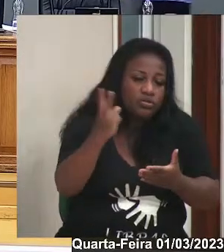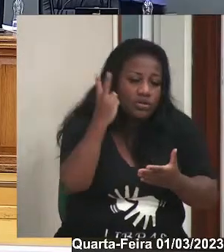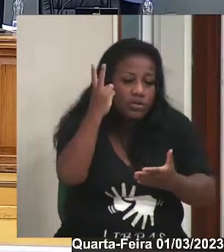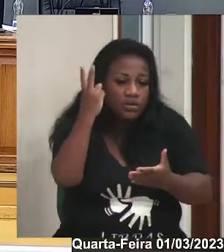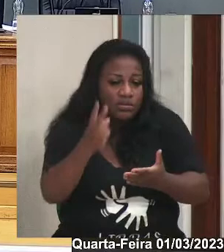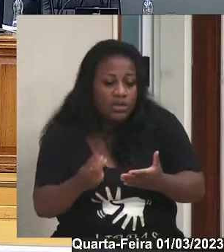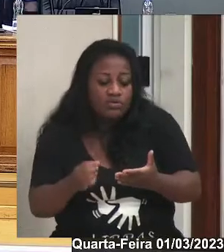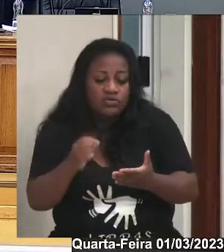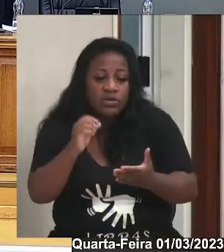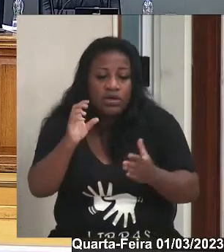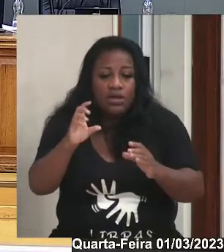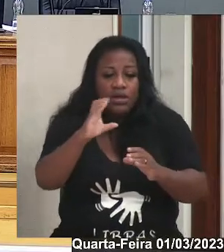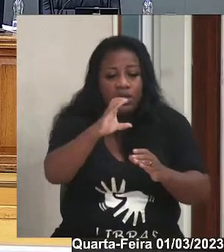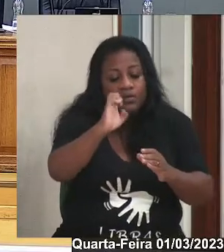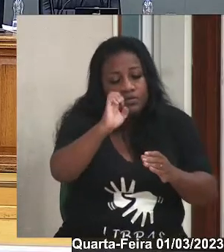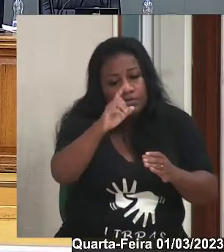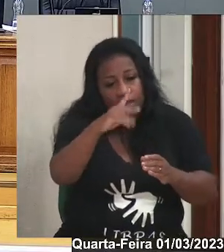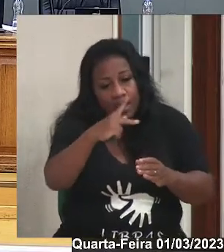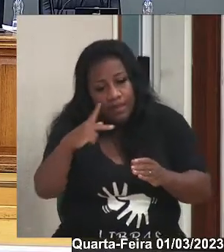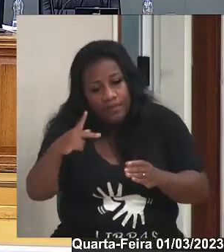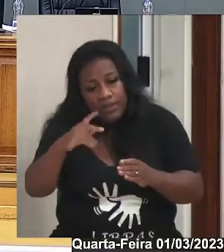Embu das Artes, CEP